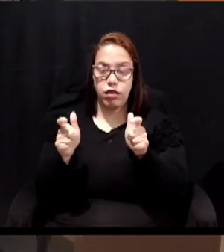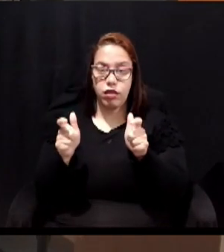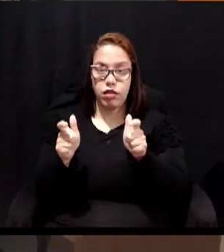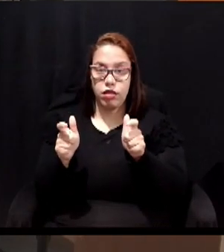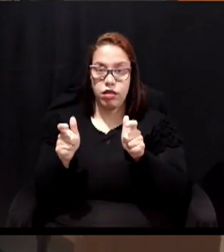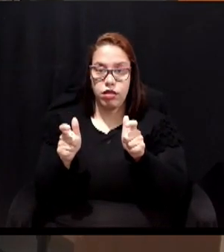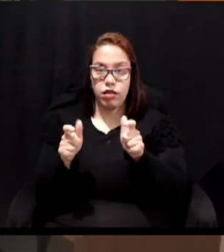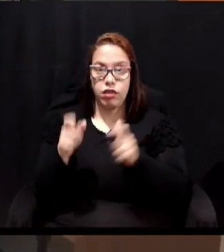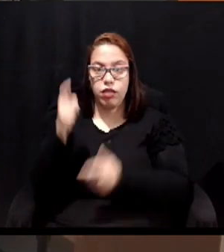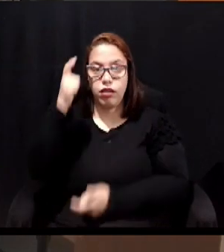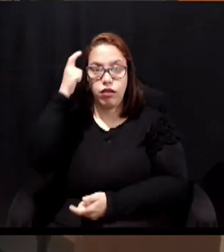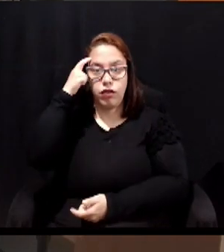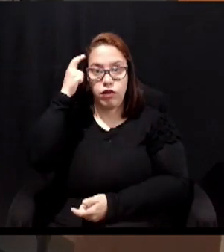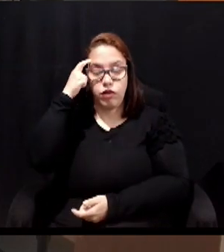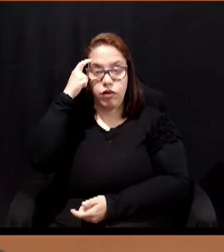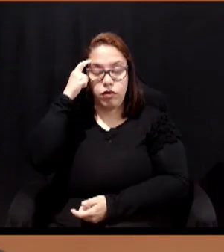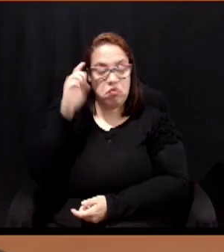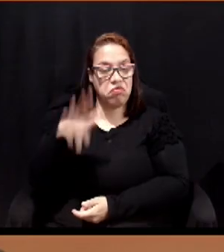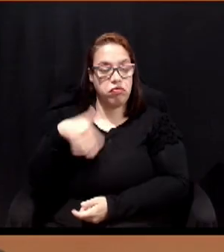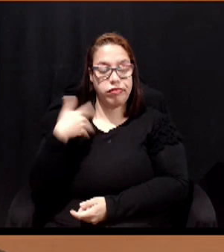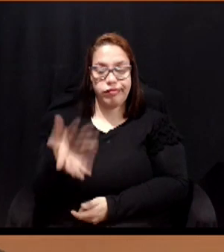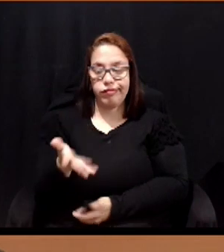pensamento. O resto